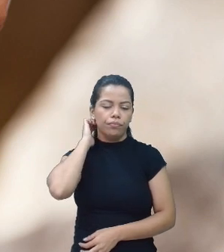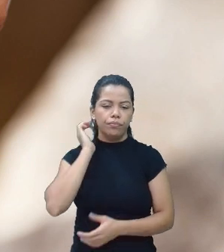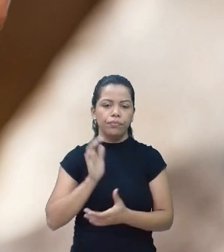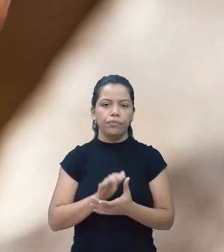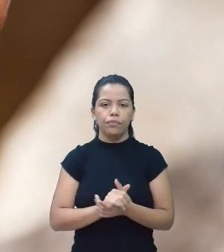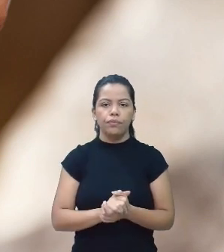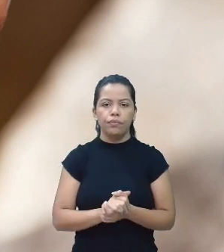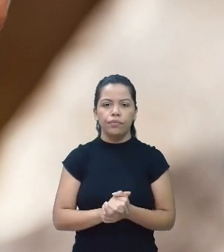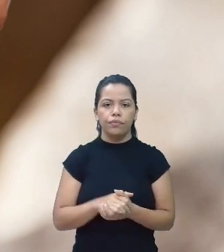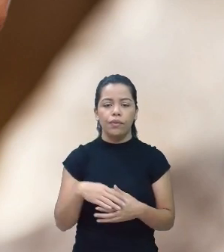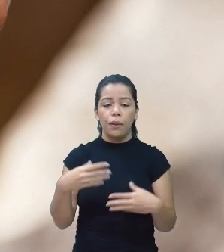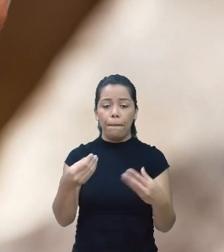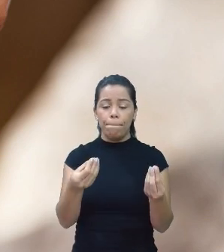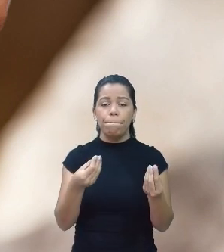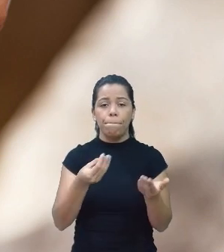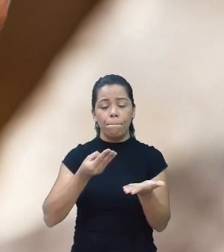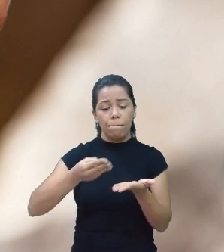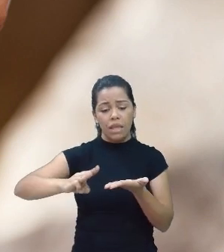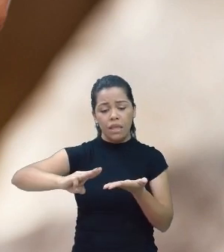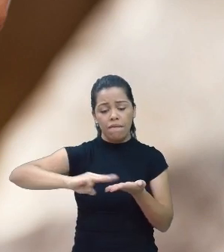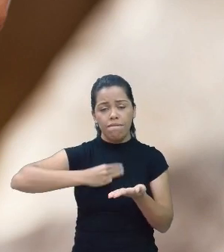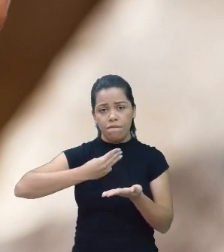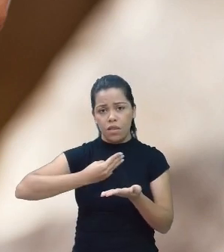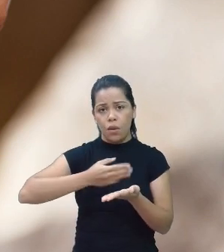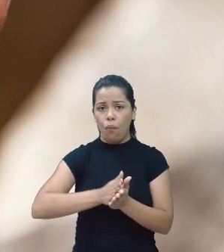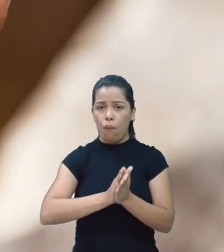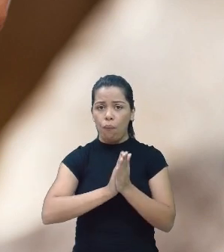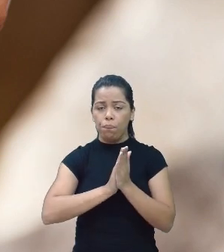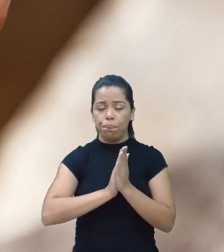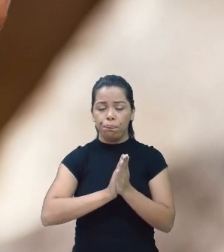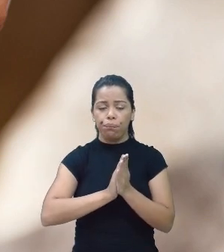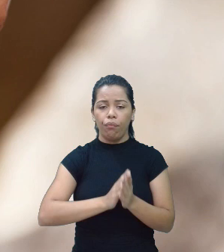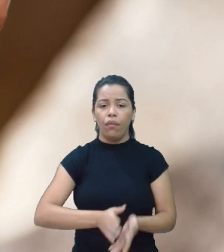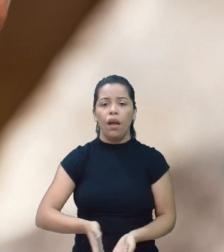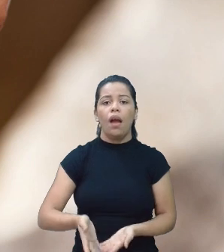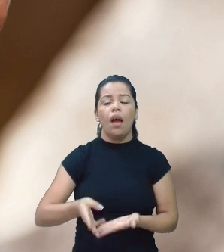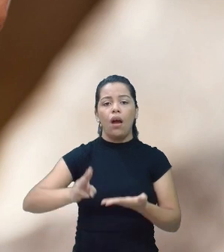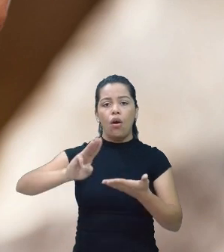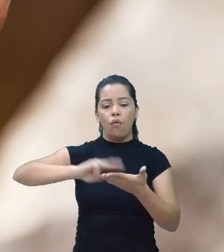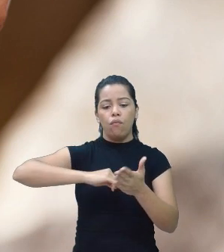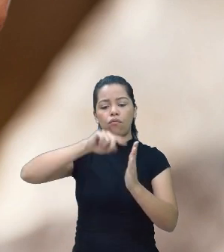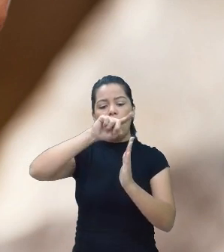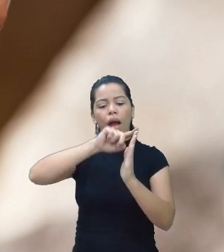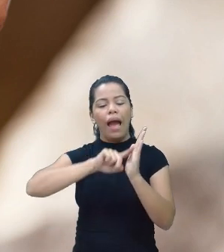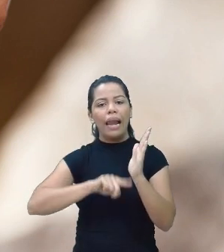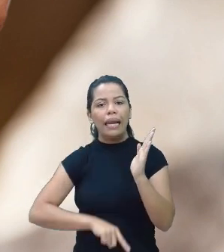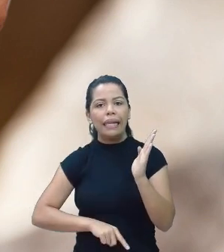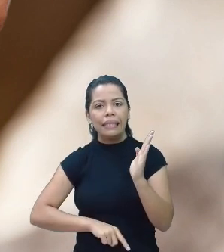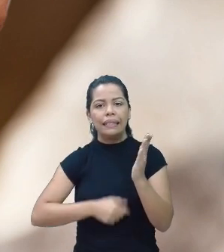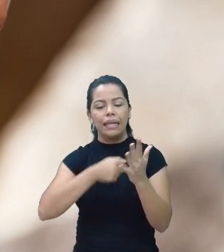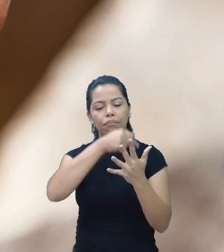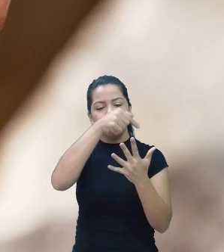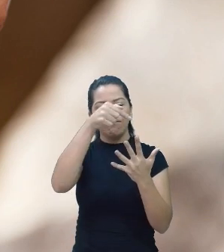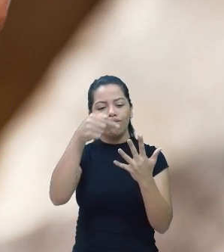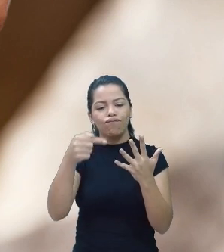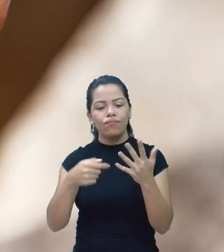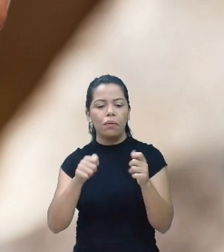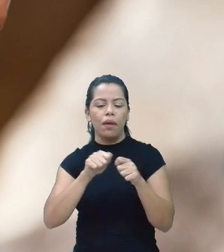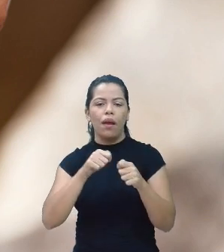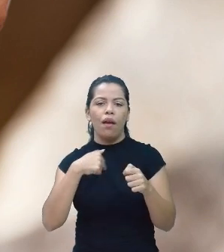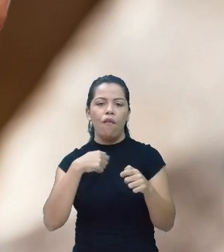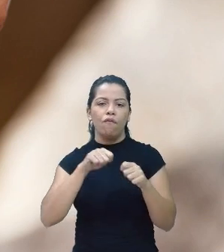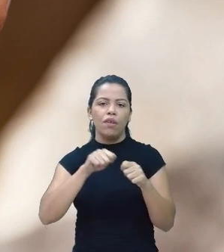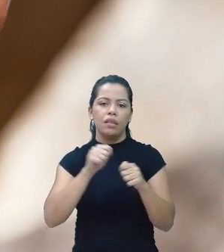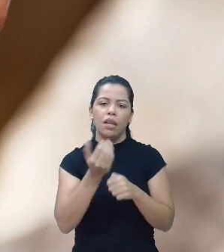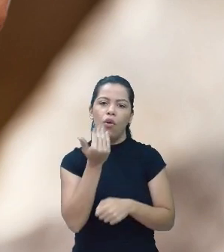uma lista dos ingredientes. For the lunch, para o almoço. Olha lá, please, por